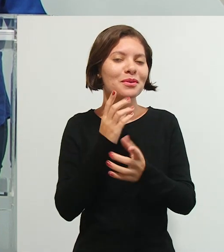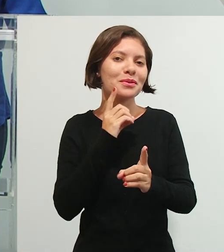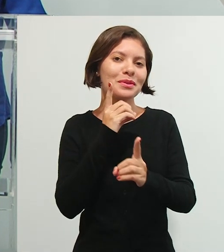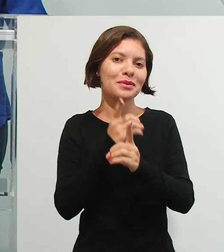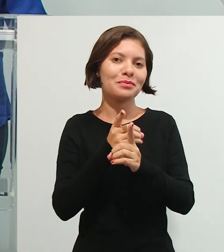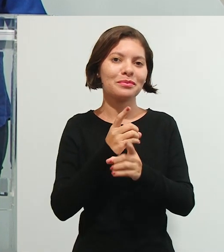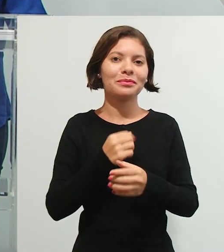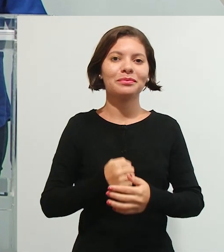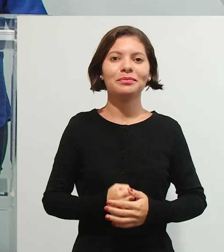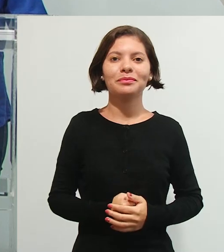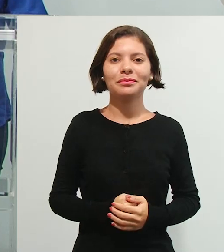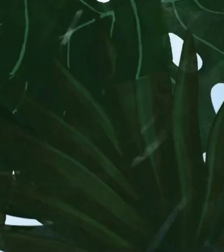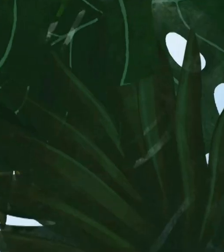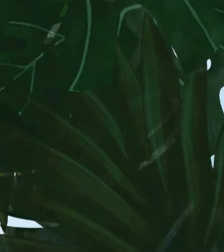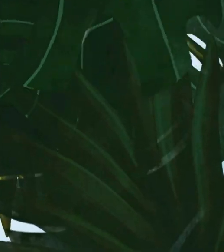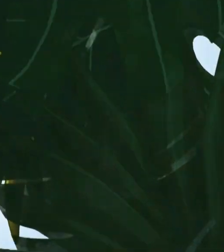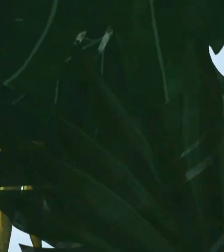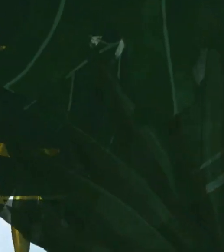próxima